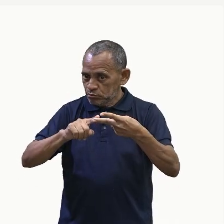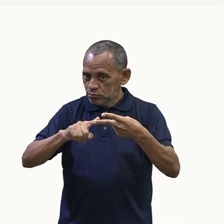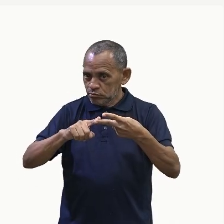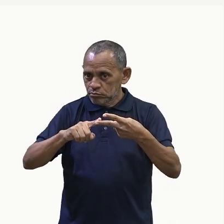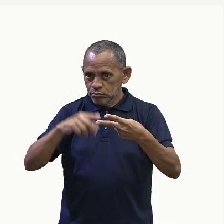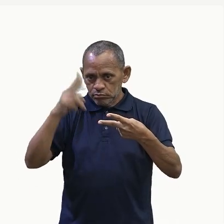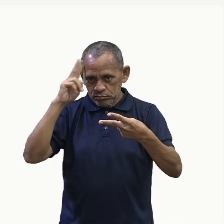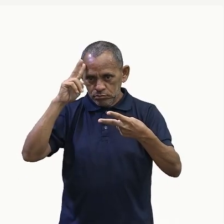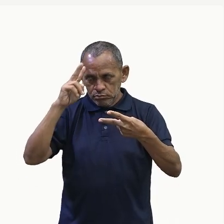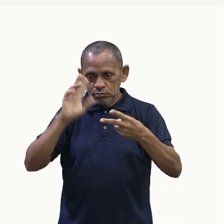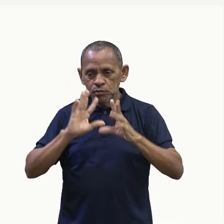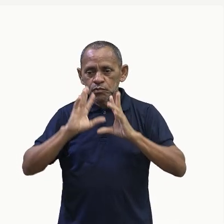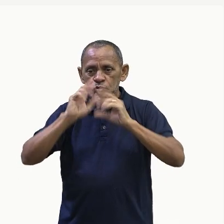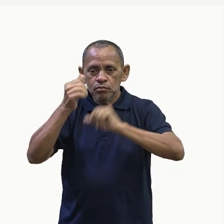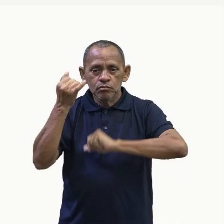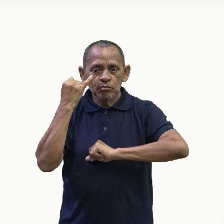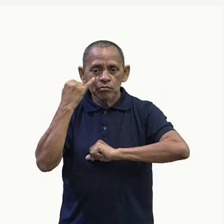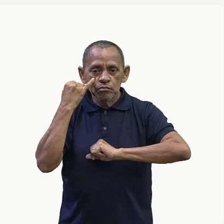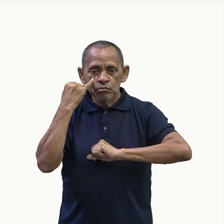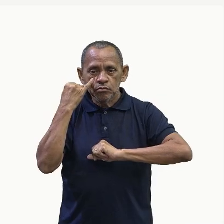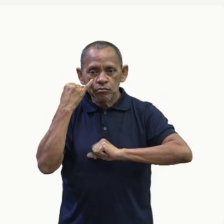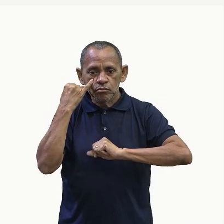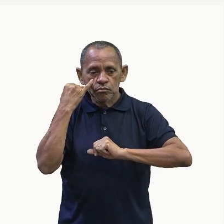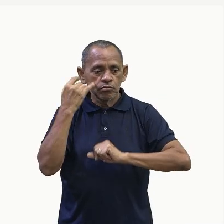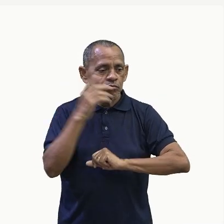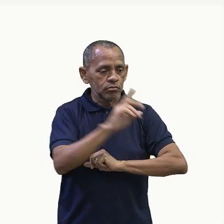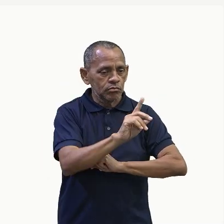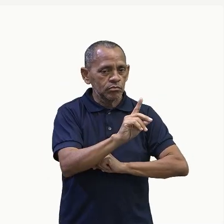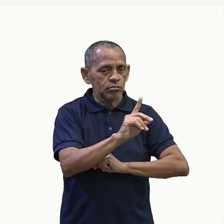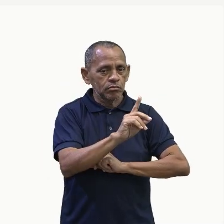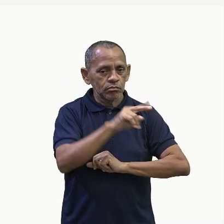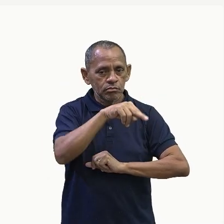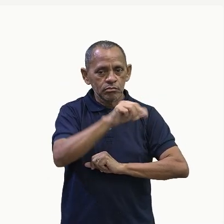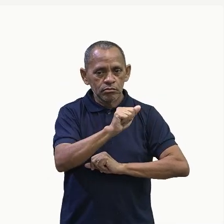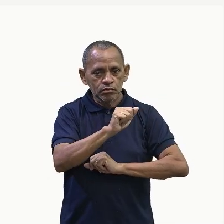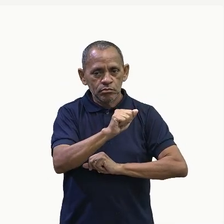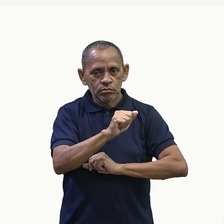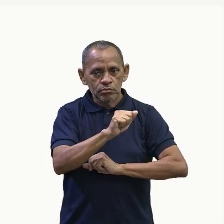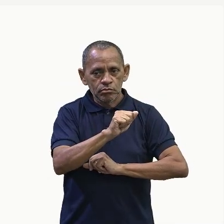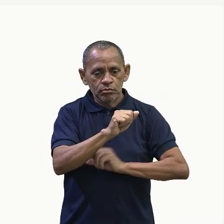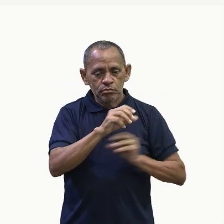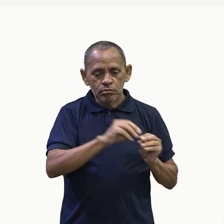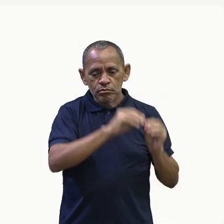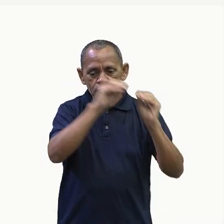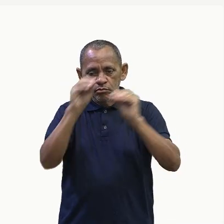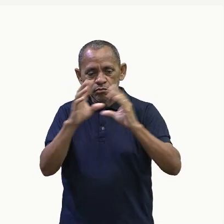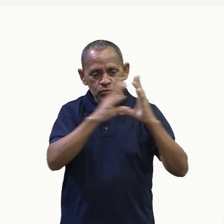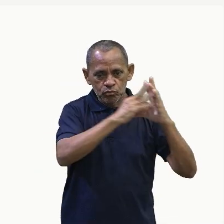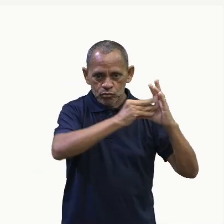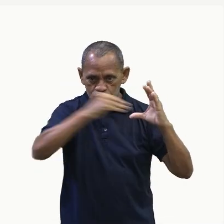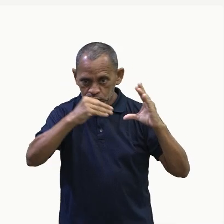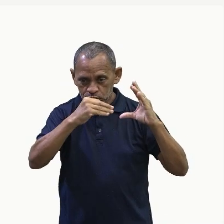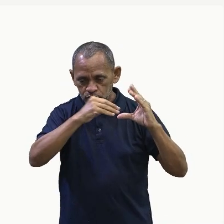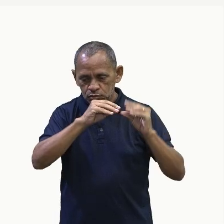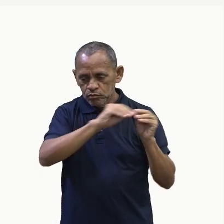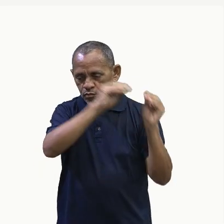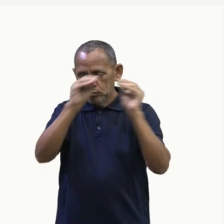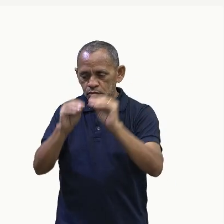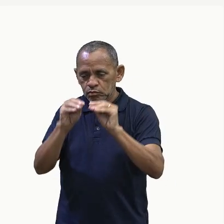as informações do DNA, né, elas foram copiadas, foram